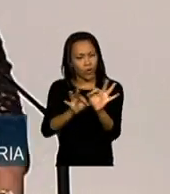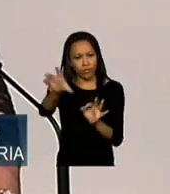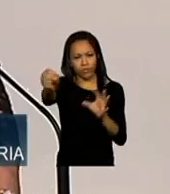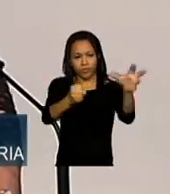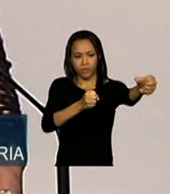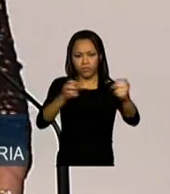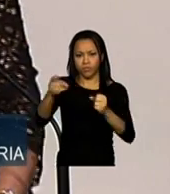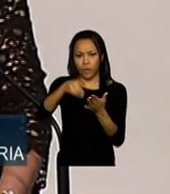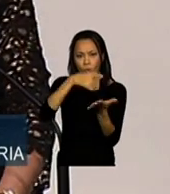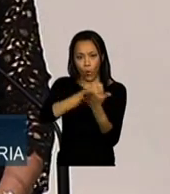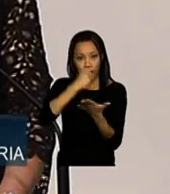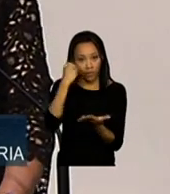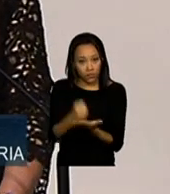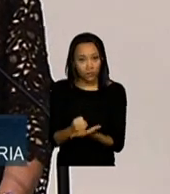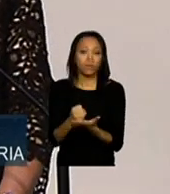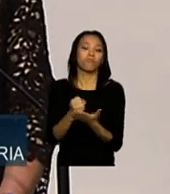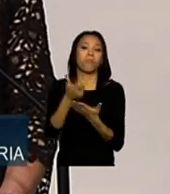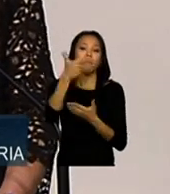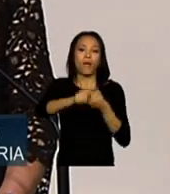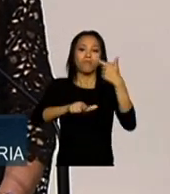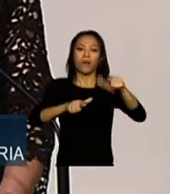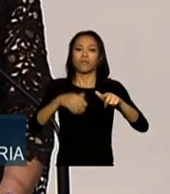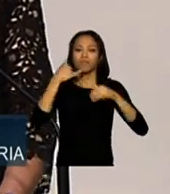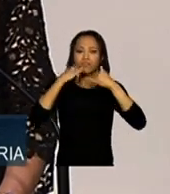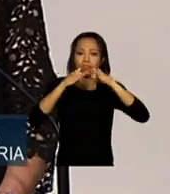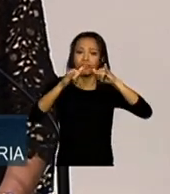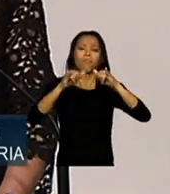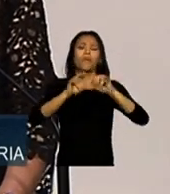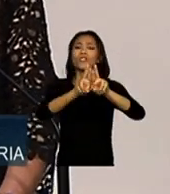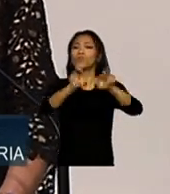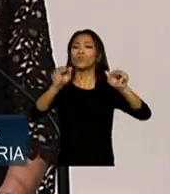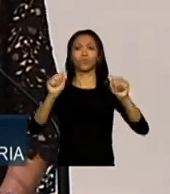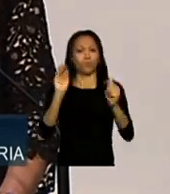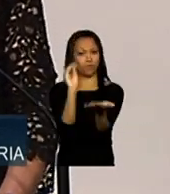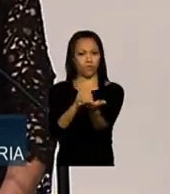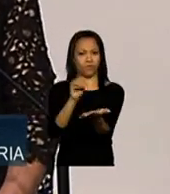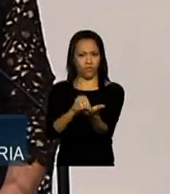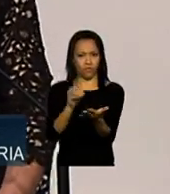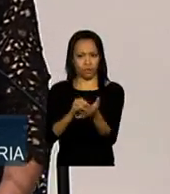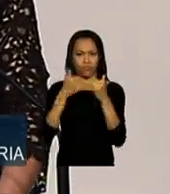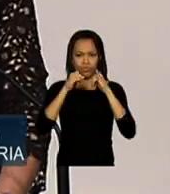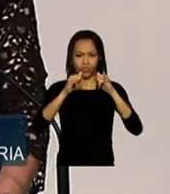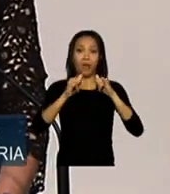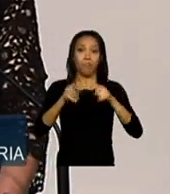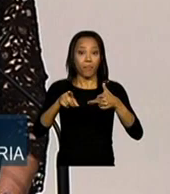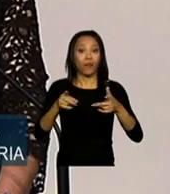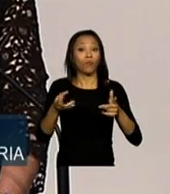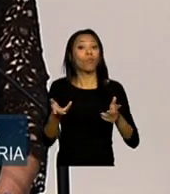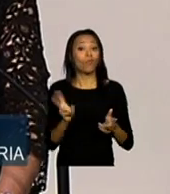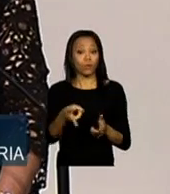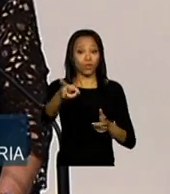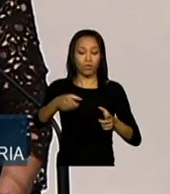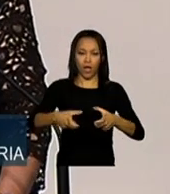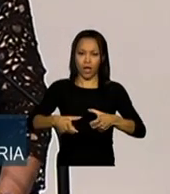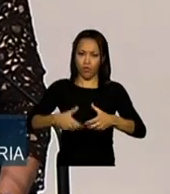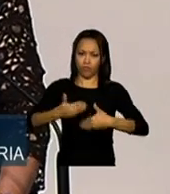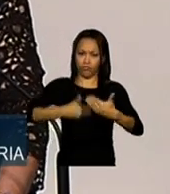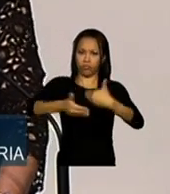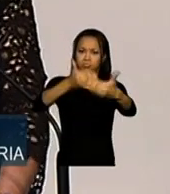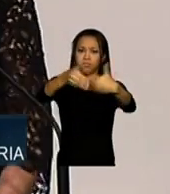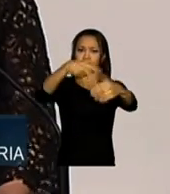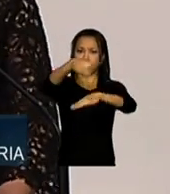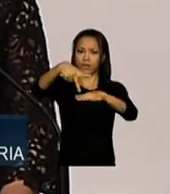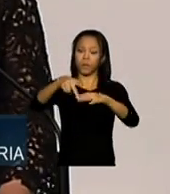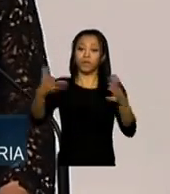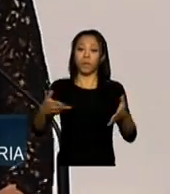a oferta futura de energia para que nunca mais falte energia para o crescimento do Brasil.